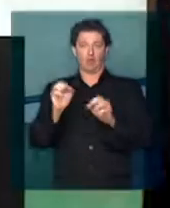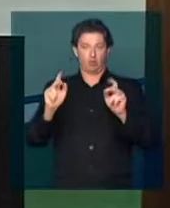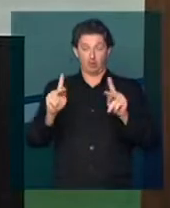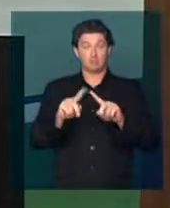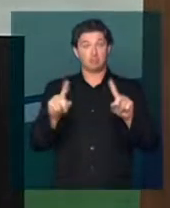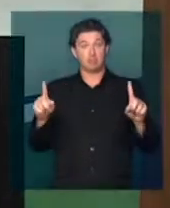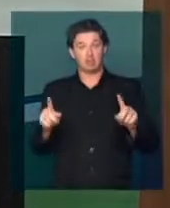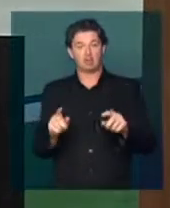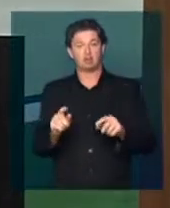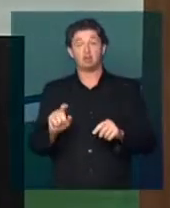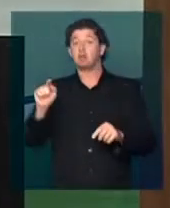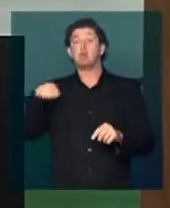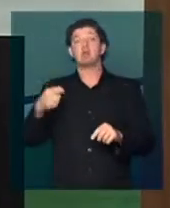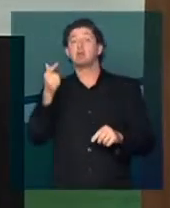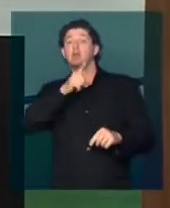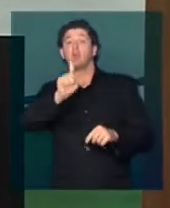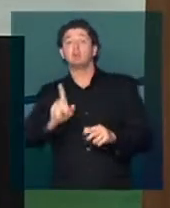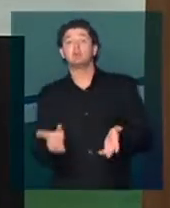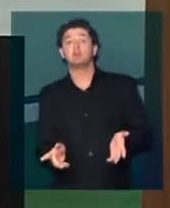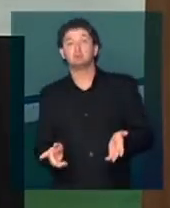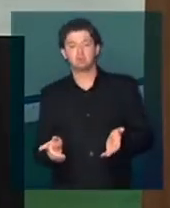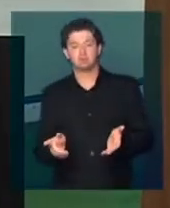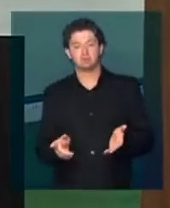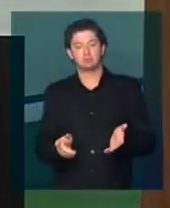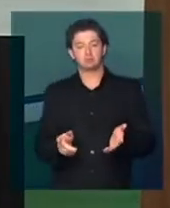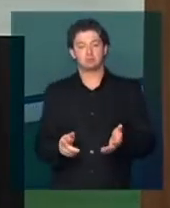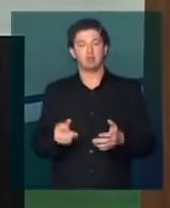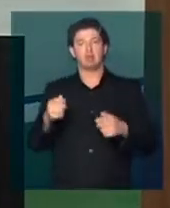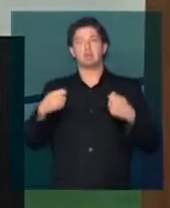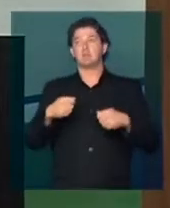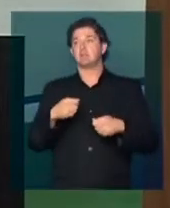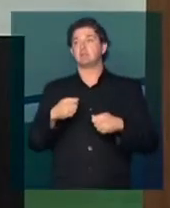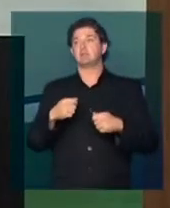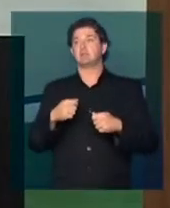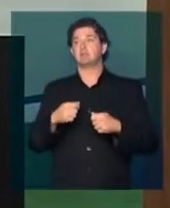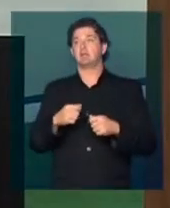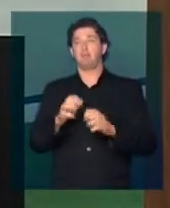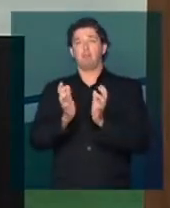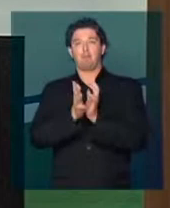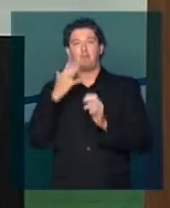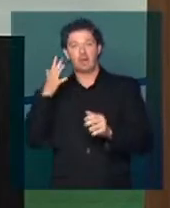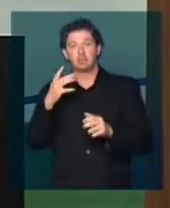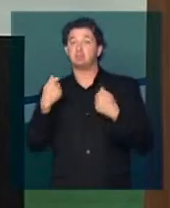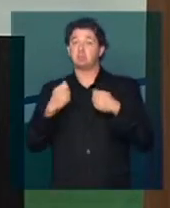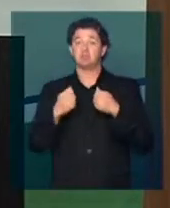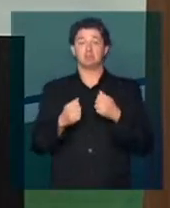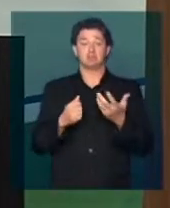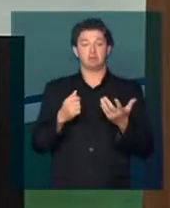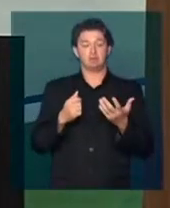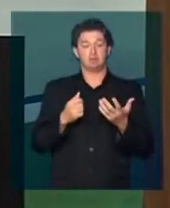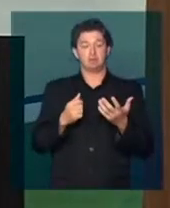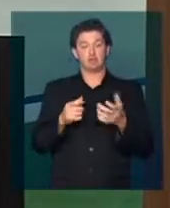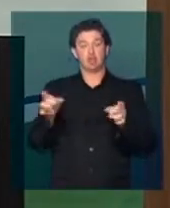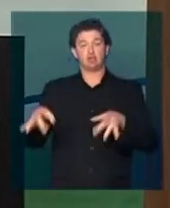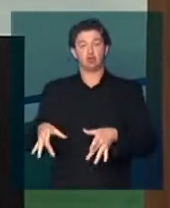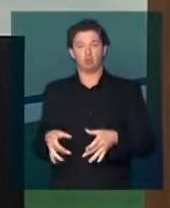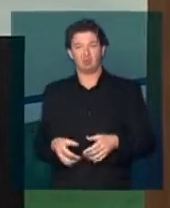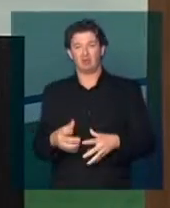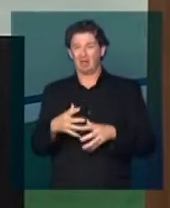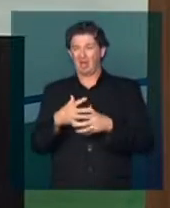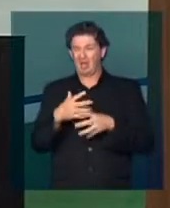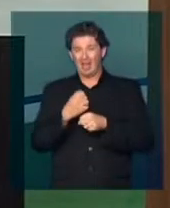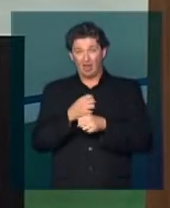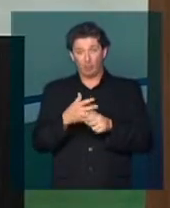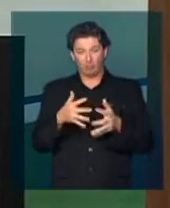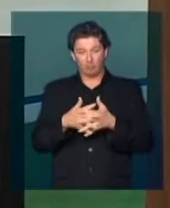Mas quem não atingiu o quociente eleitoral depende do partido e das sobras. E é um cálculo tão complexo, e eu até que